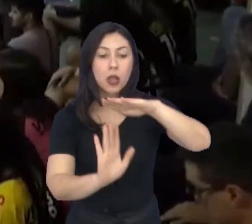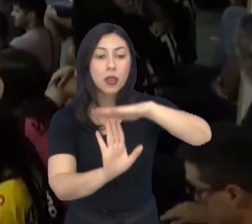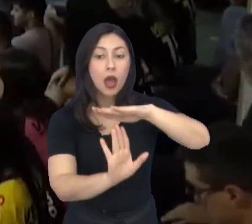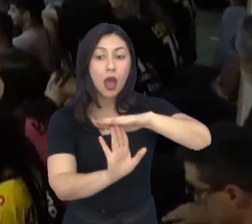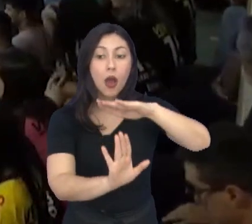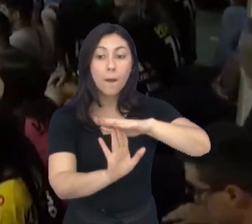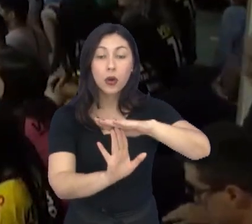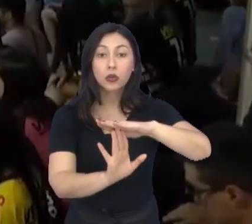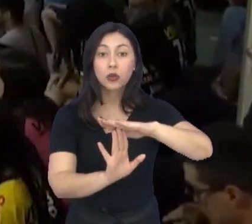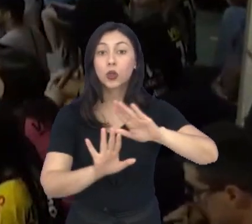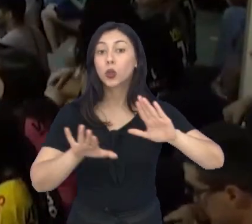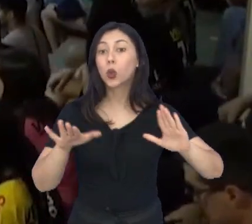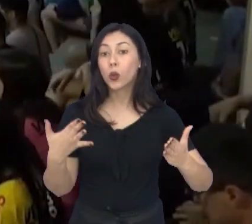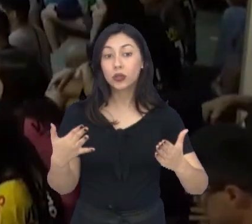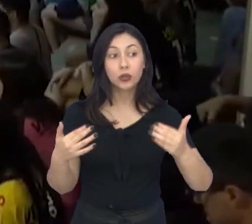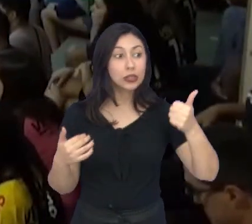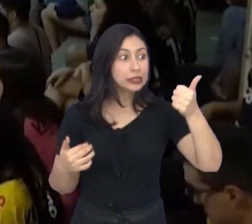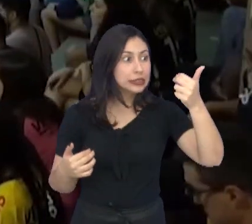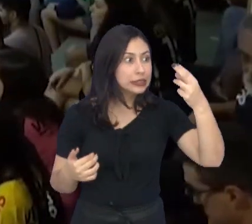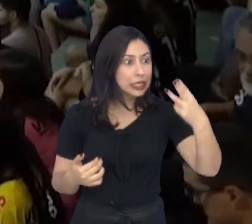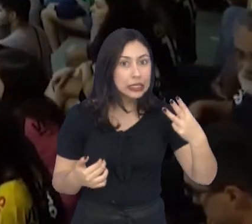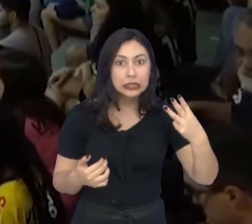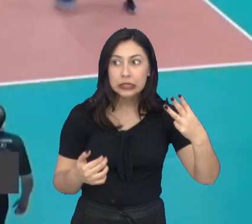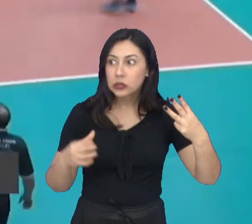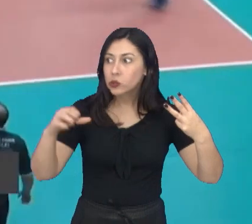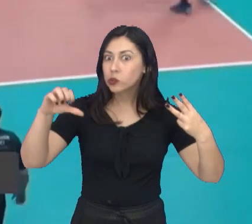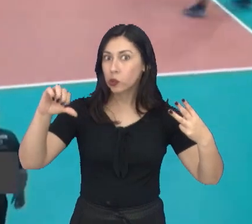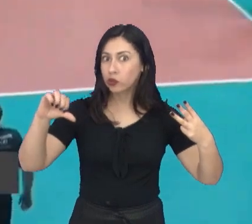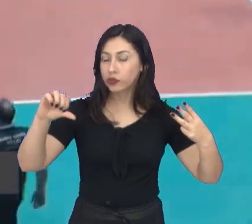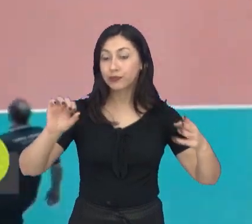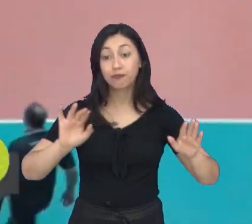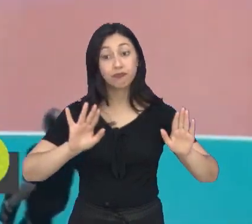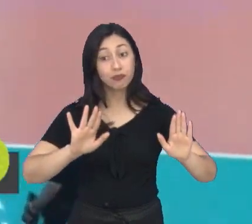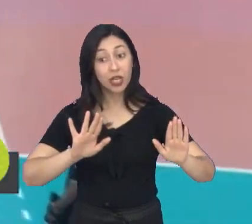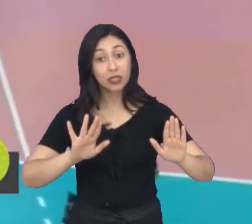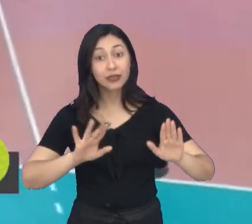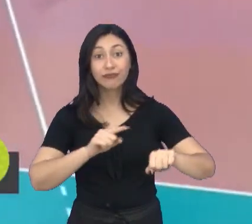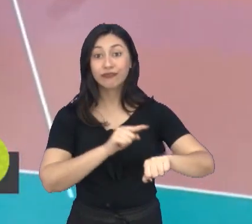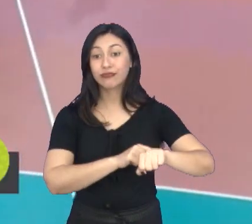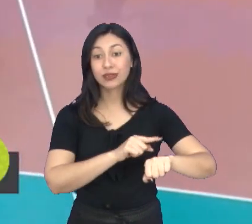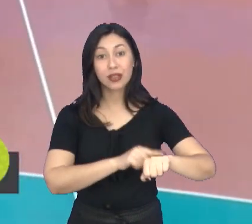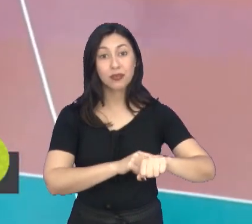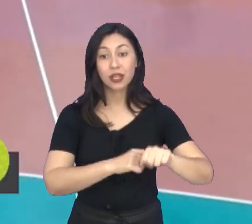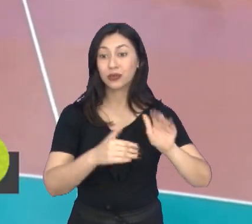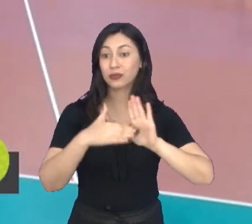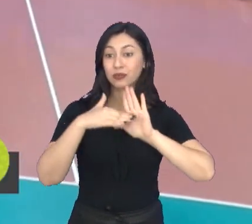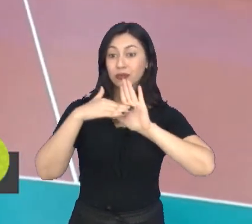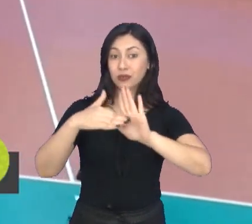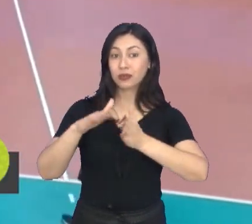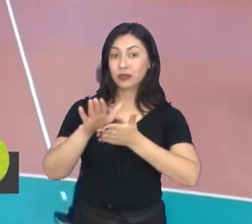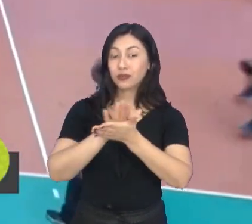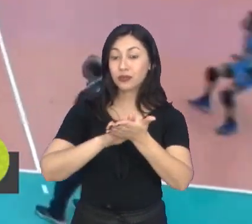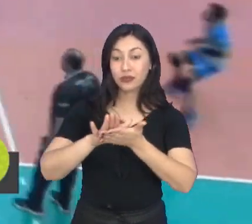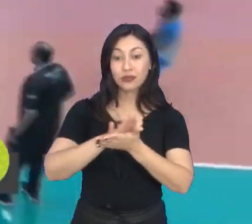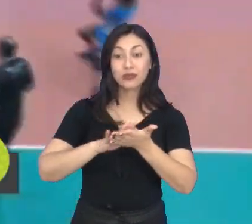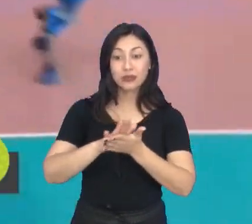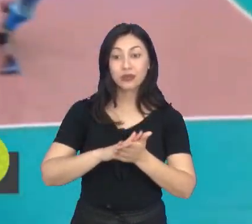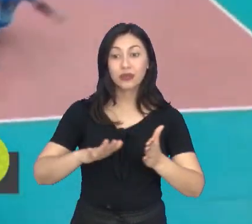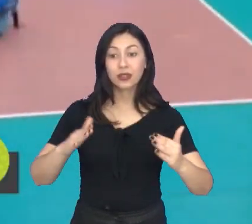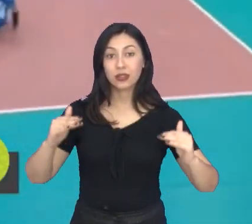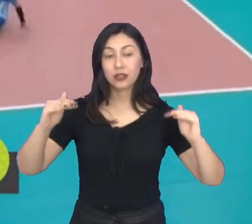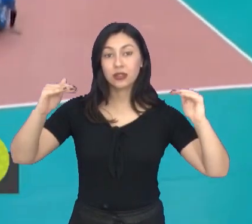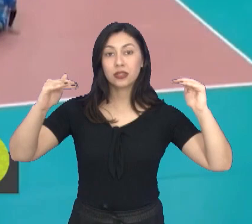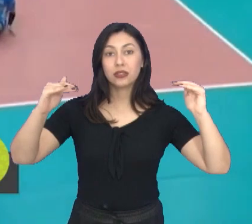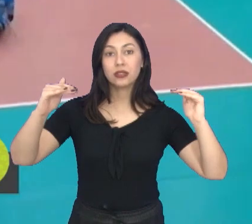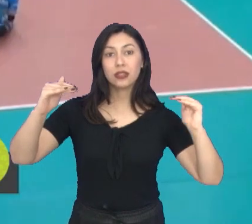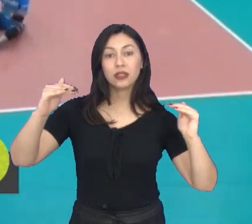o placar já mostrava 13-9 para o Guarulhos. Mas o tempo técnico não surtiu efeito e a vantagem aumentou para 7,